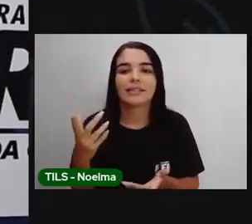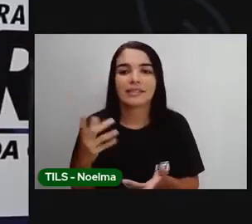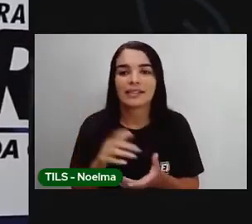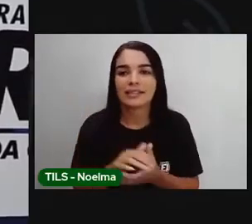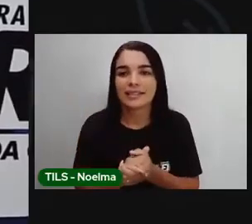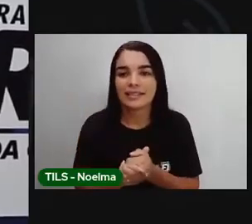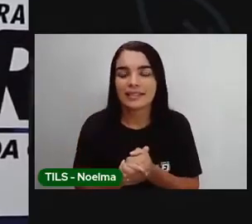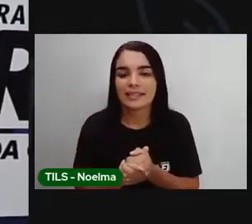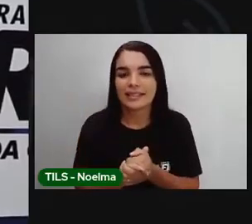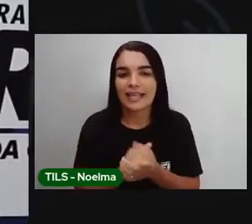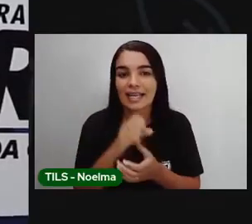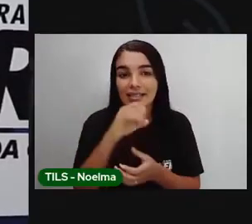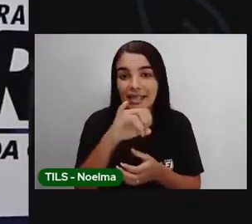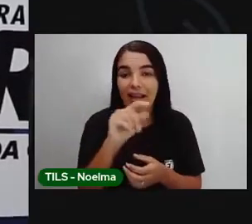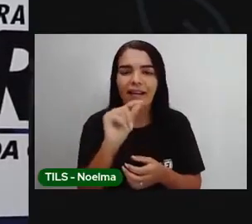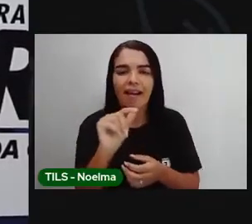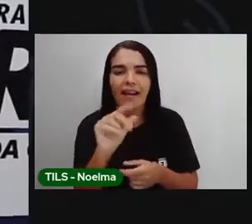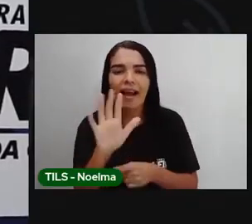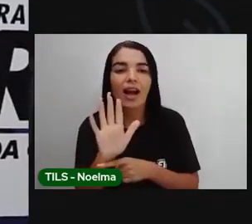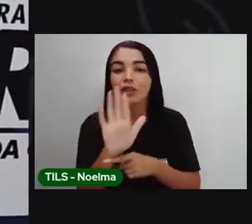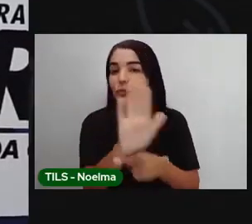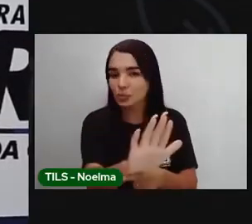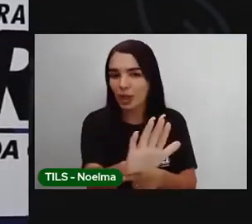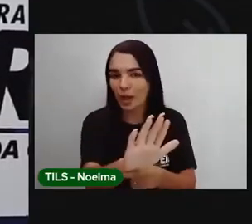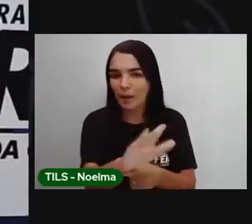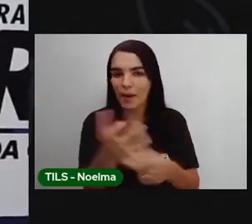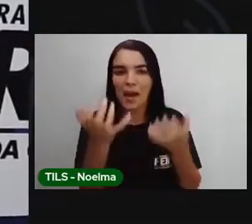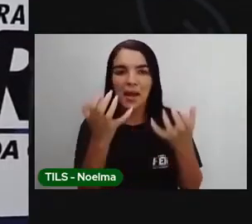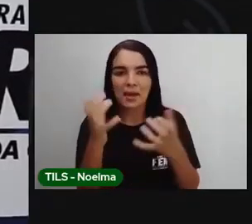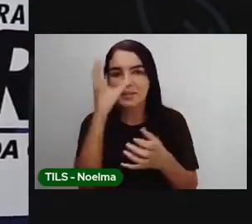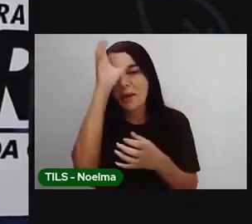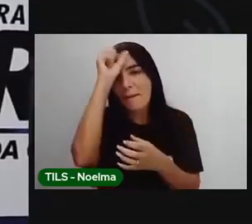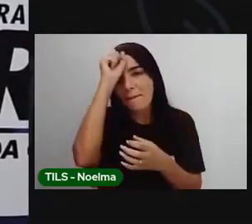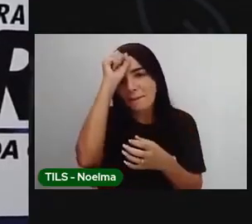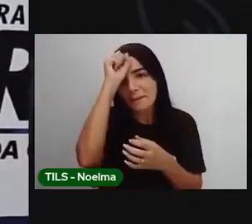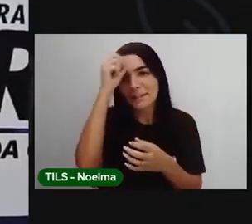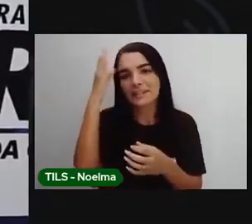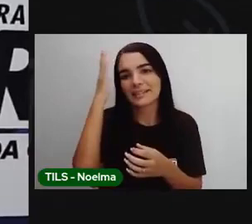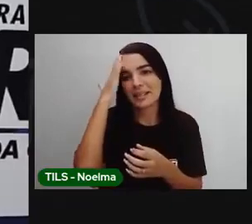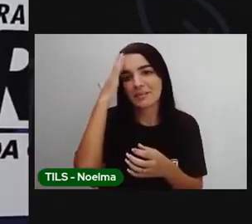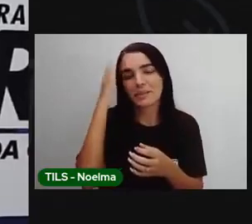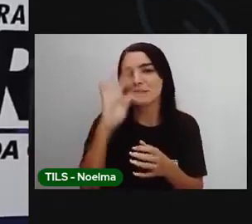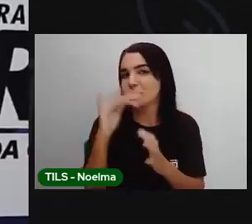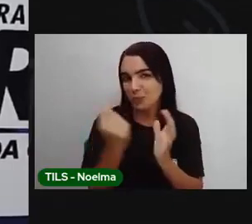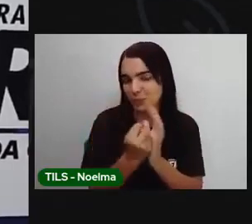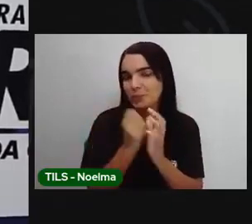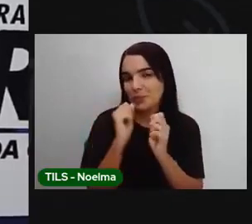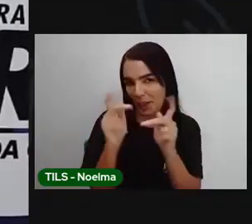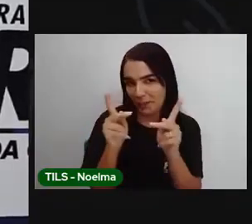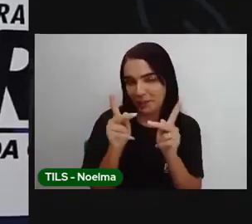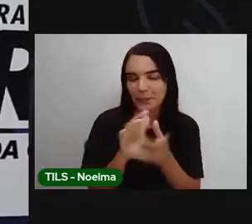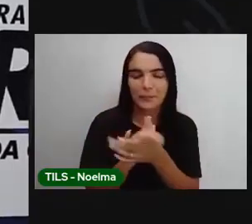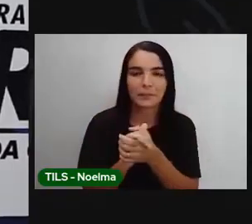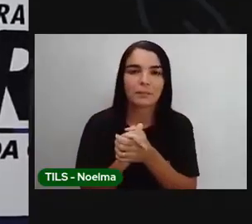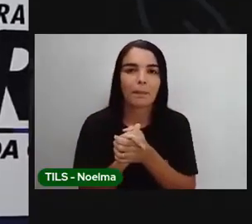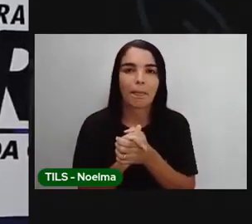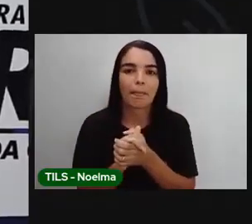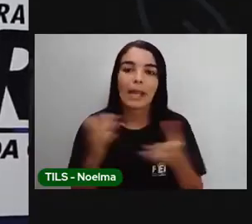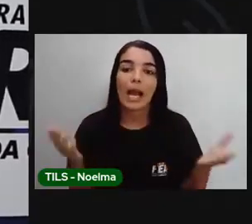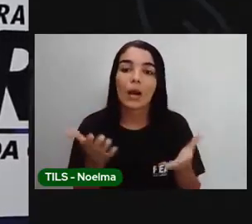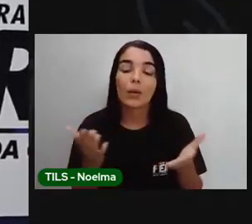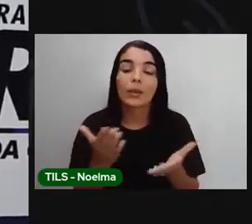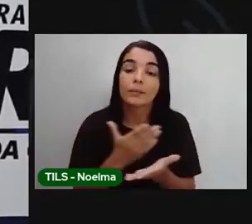se quem está ajudando vocês, eu quero saber de tudo, tudo, tudo que está acontecendo por aí, tá bem? E a nossa aula de hoje, a gente vai